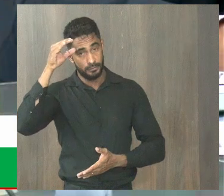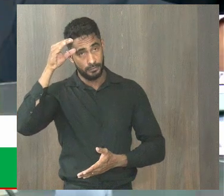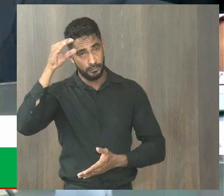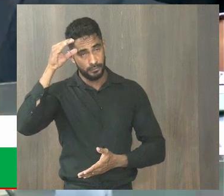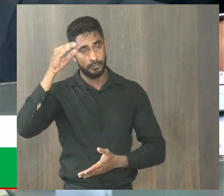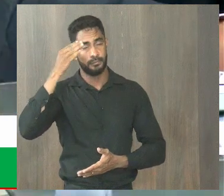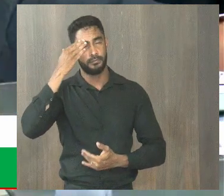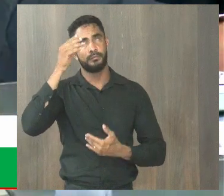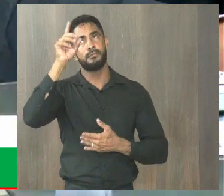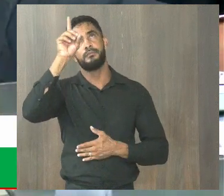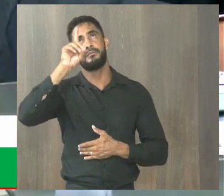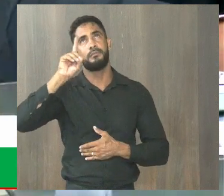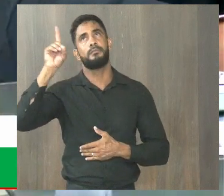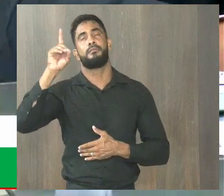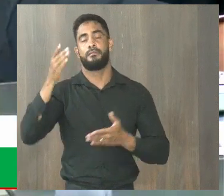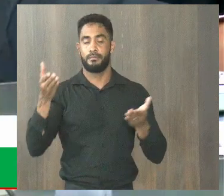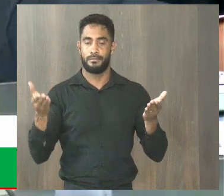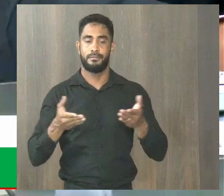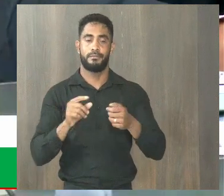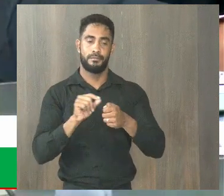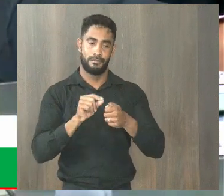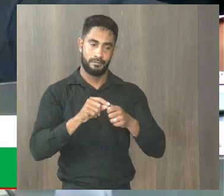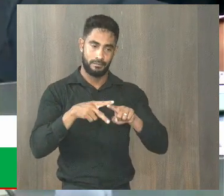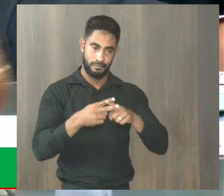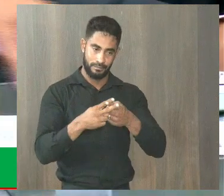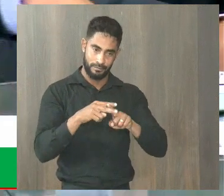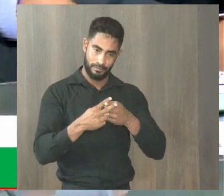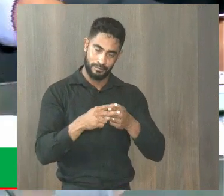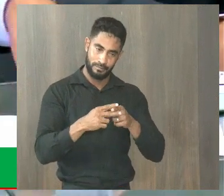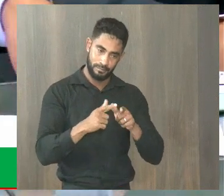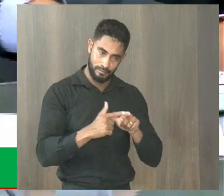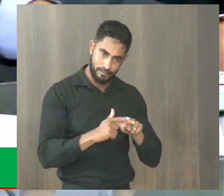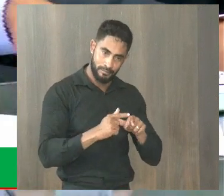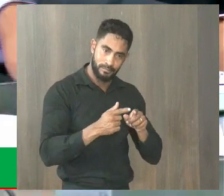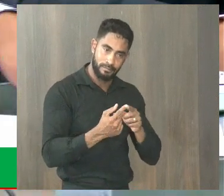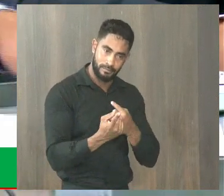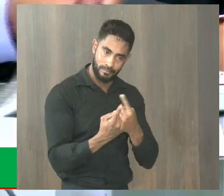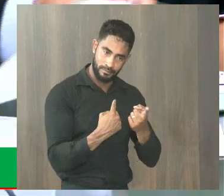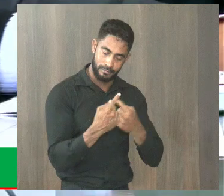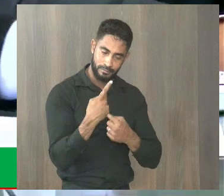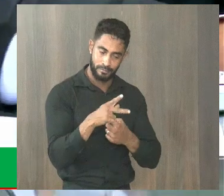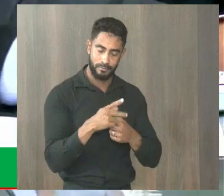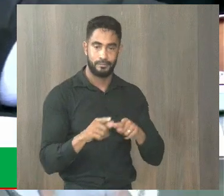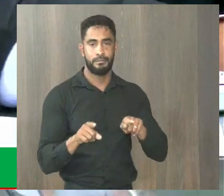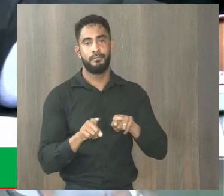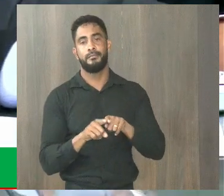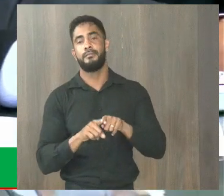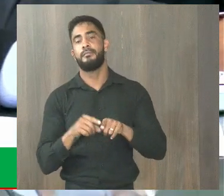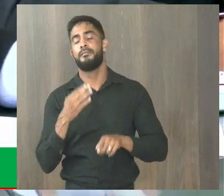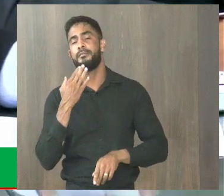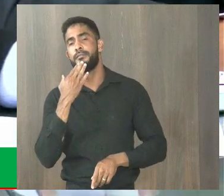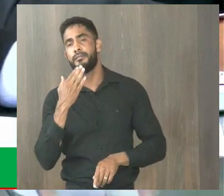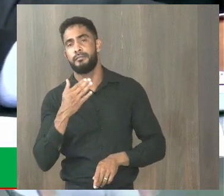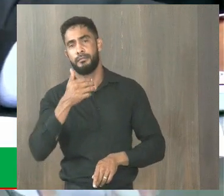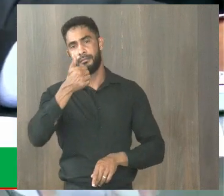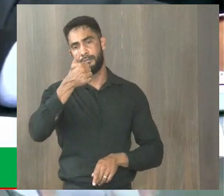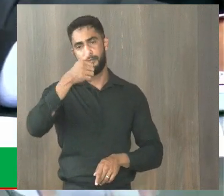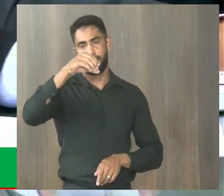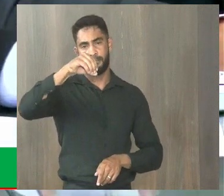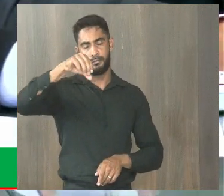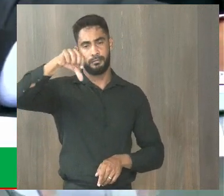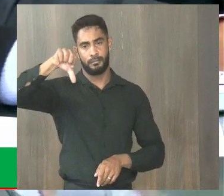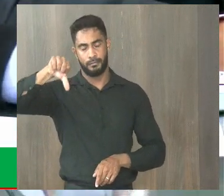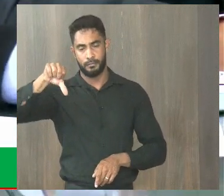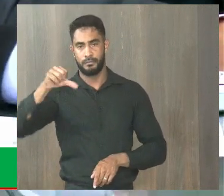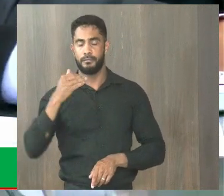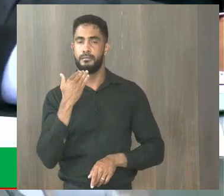a Deus, né, vai fazer lá a avenida. Logo já vai dar início aí. E, presidente, tem um requerimento, minha autoria, 109,